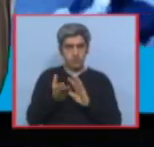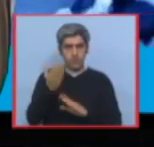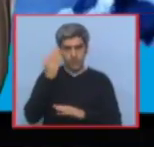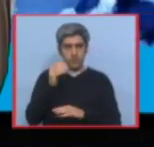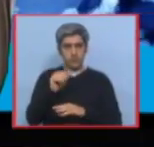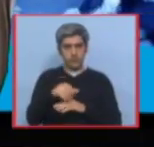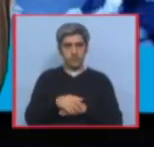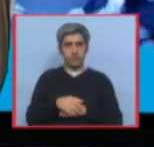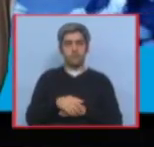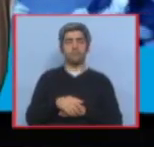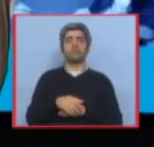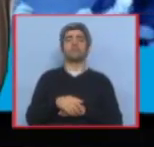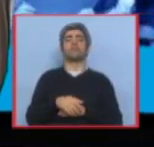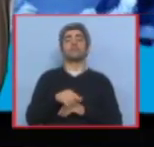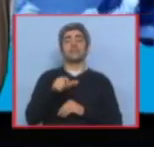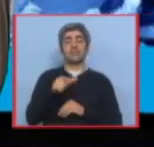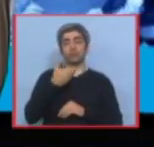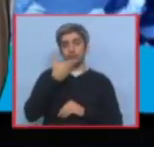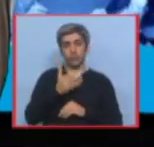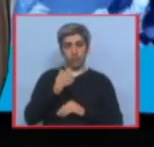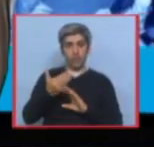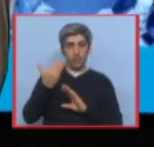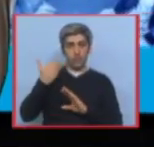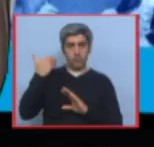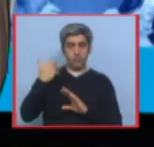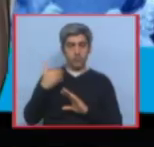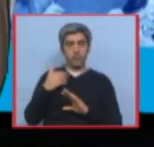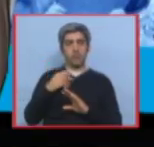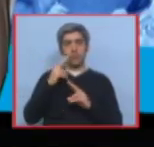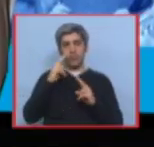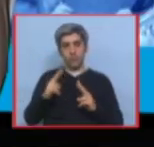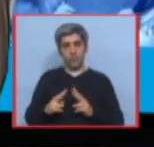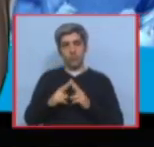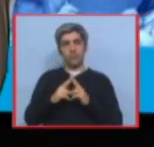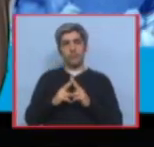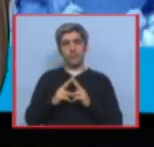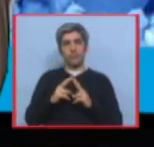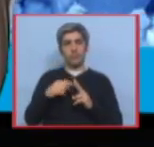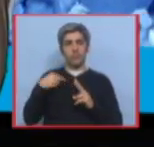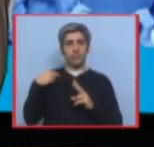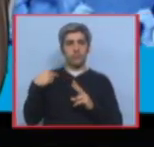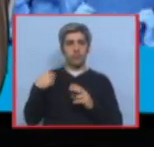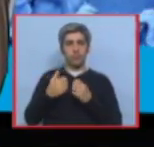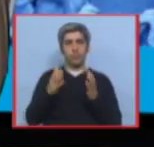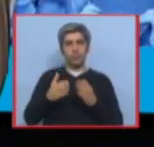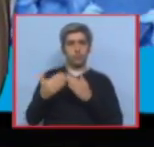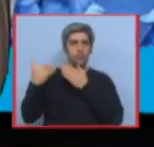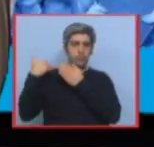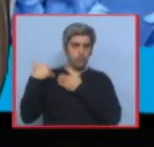mais. Essas experiências passam por um encontro de todos os